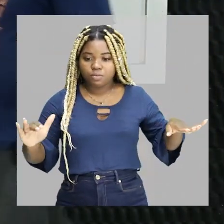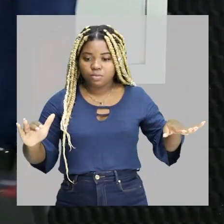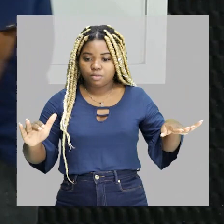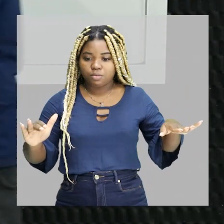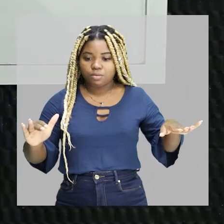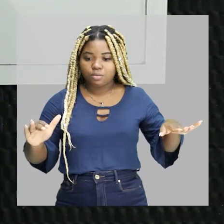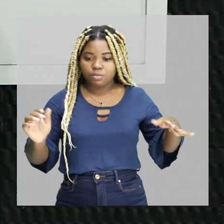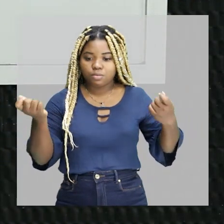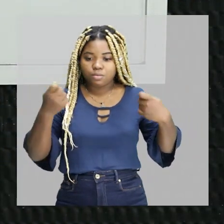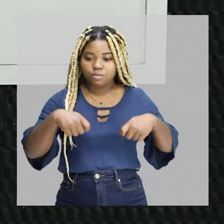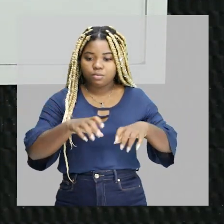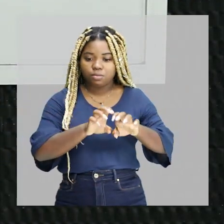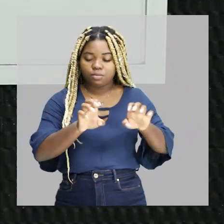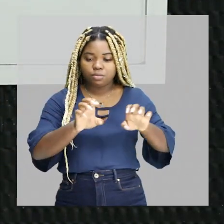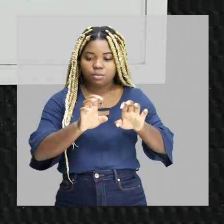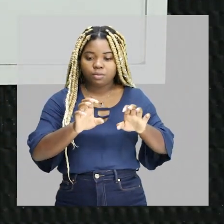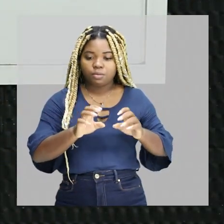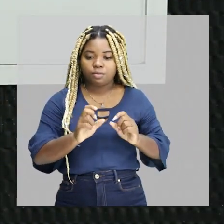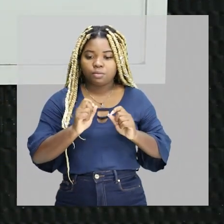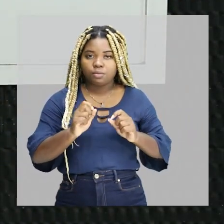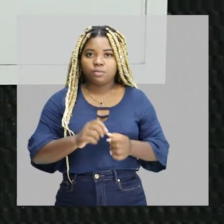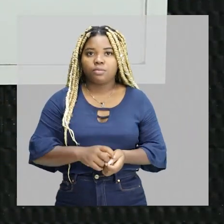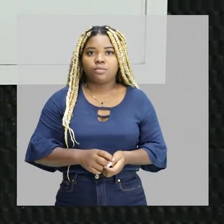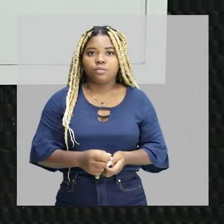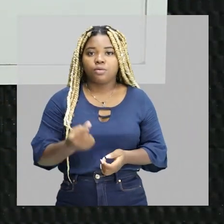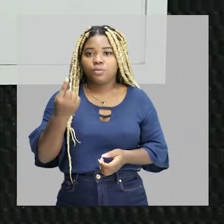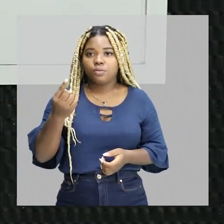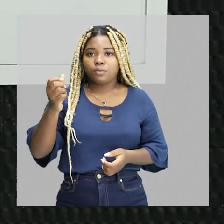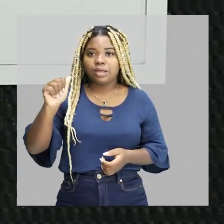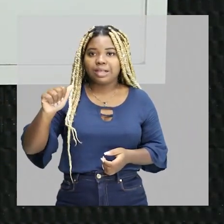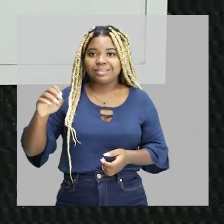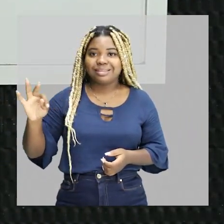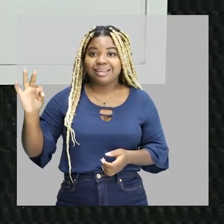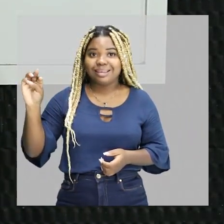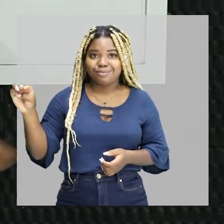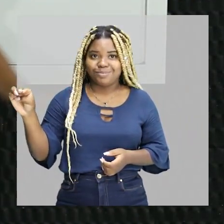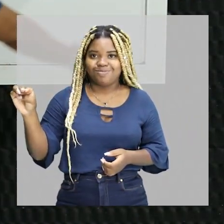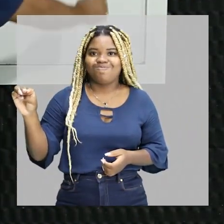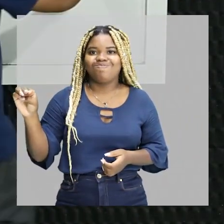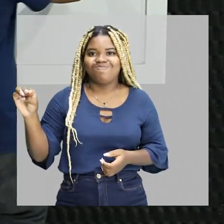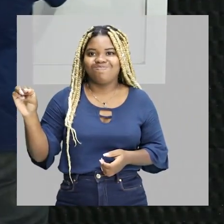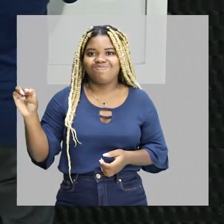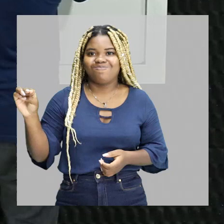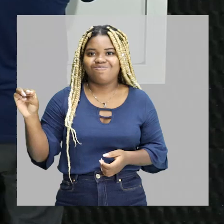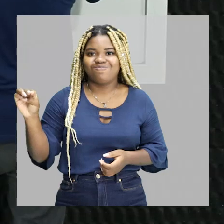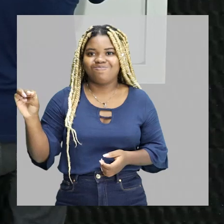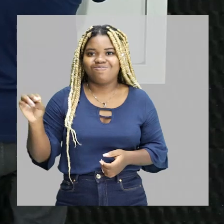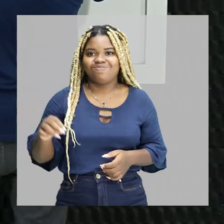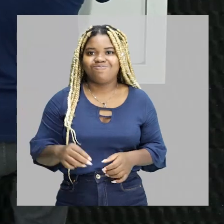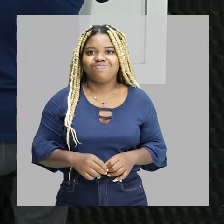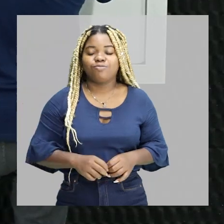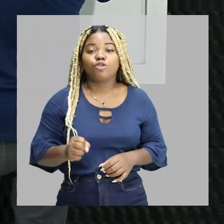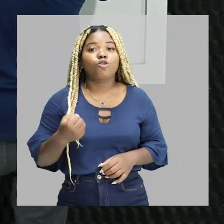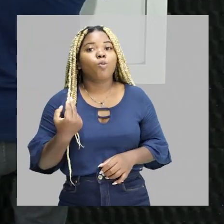a gente calcula ela, diz que ela é igual a 1 atm, né? 1 atm ou 1